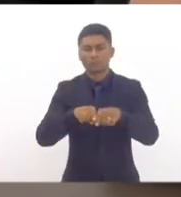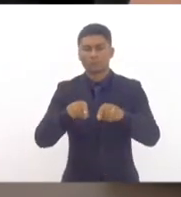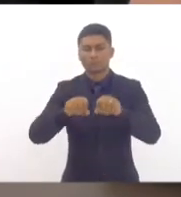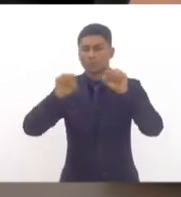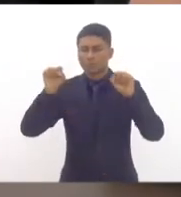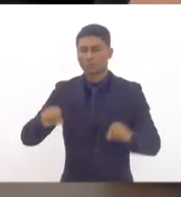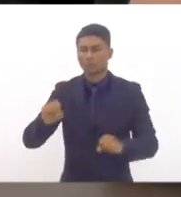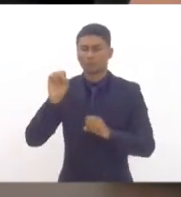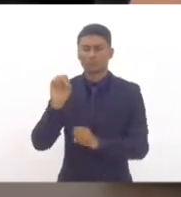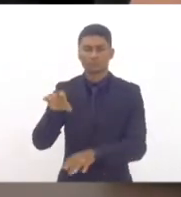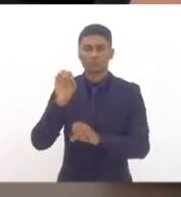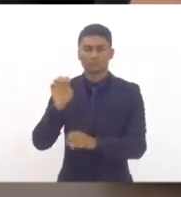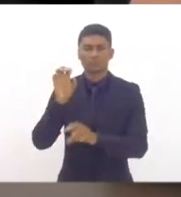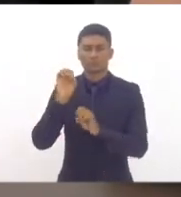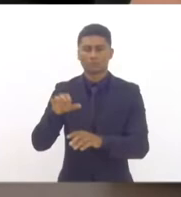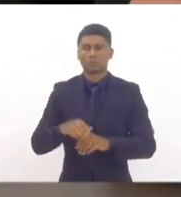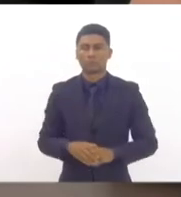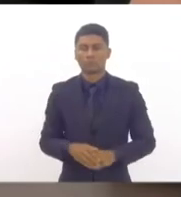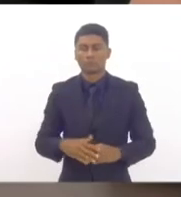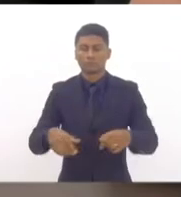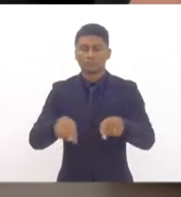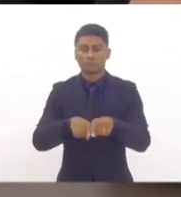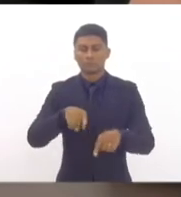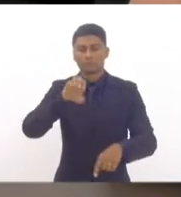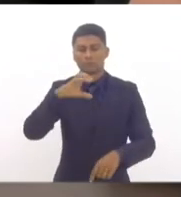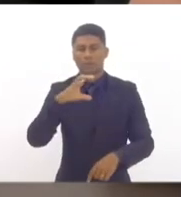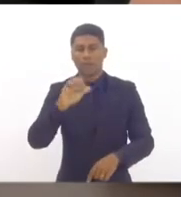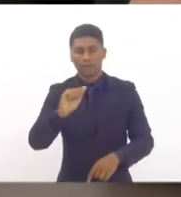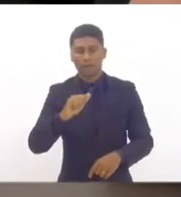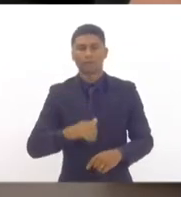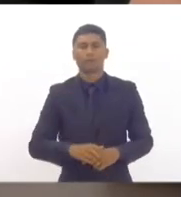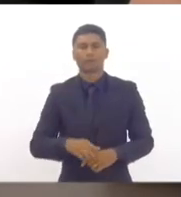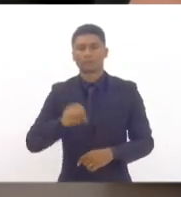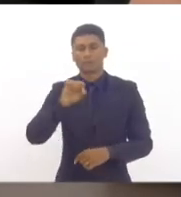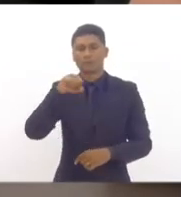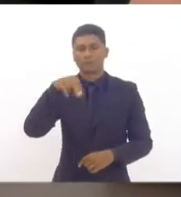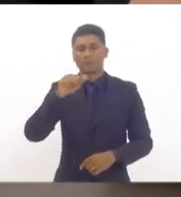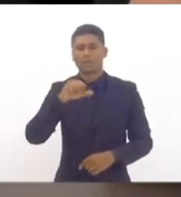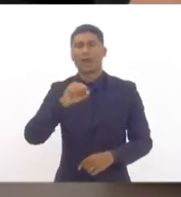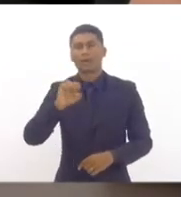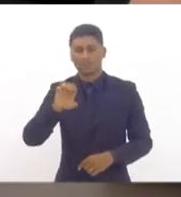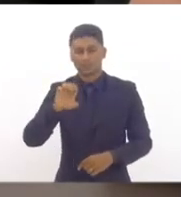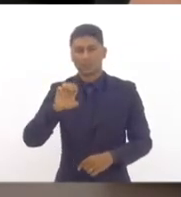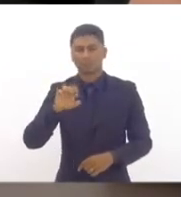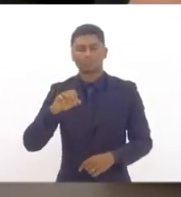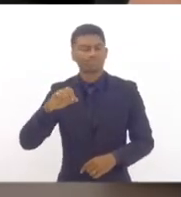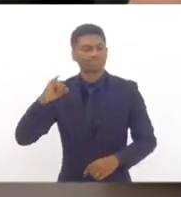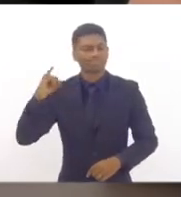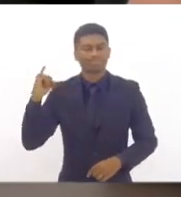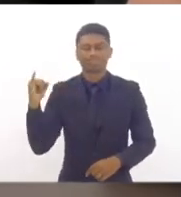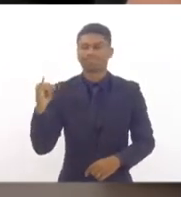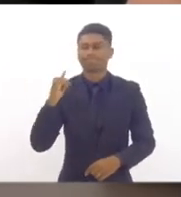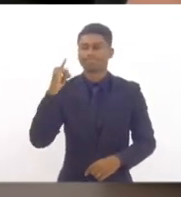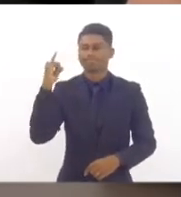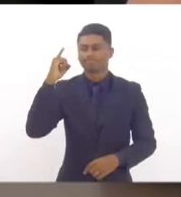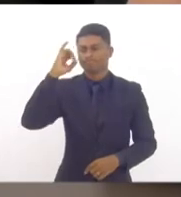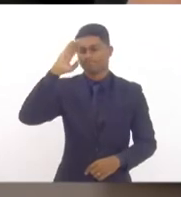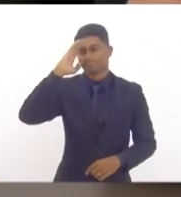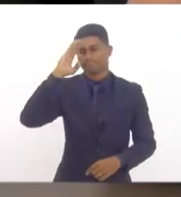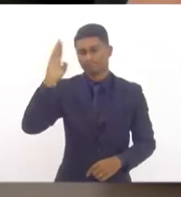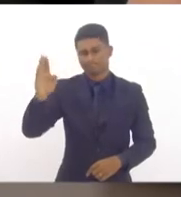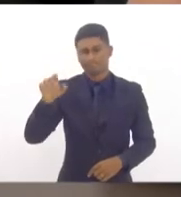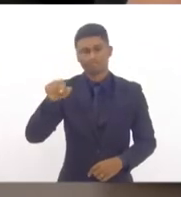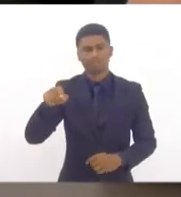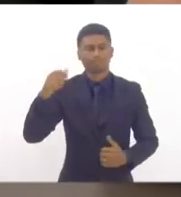e do ECA, né, do SINASE, é absolutamente necessário o